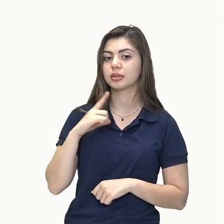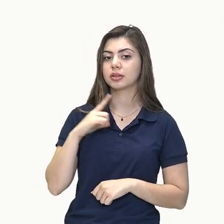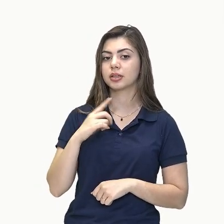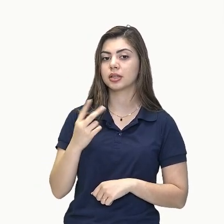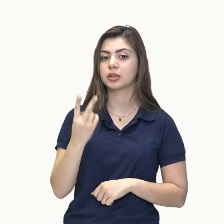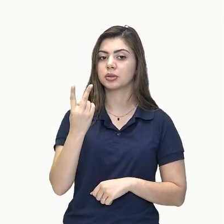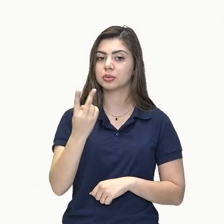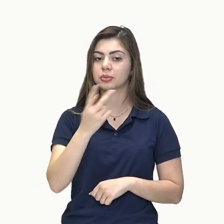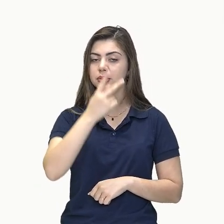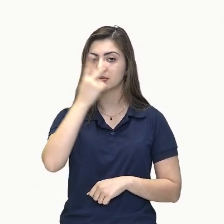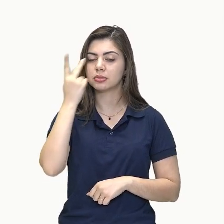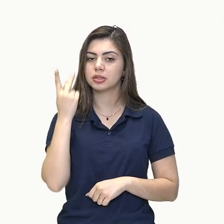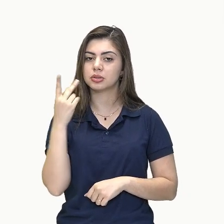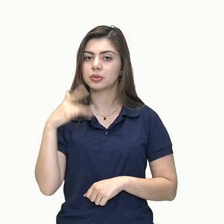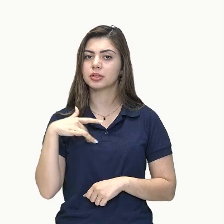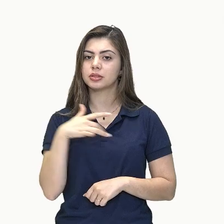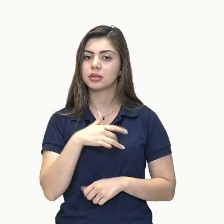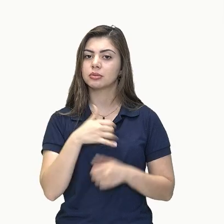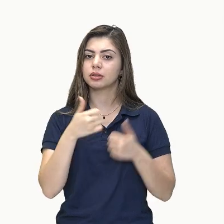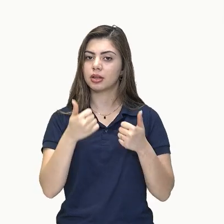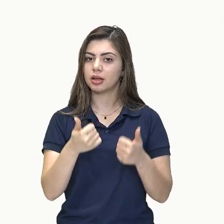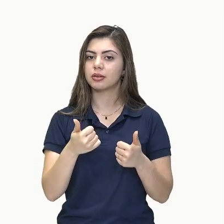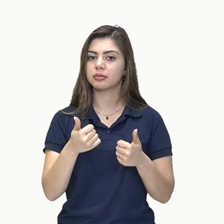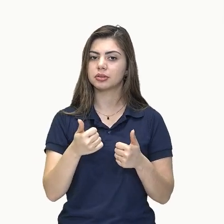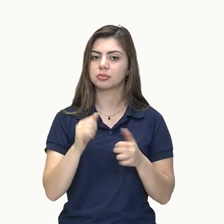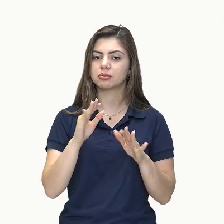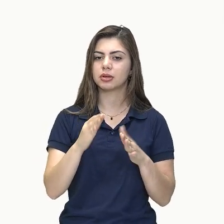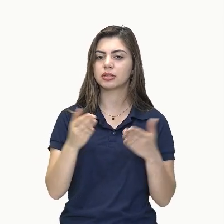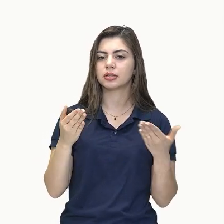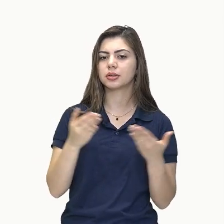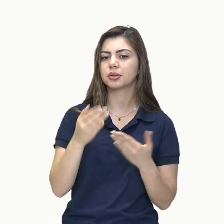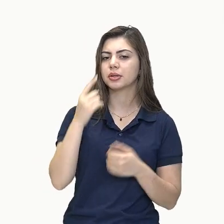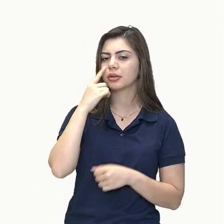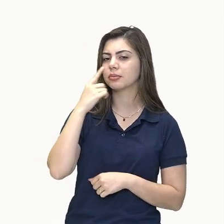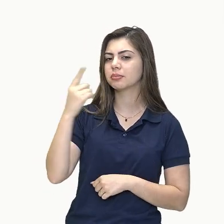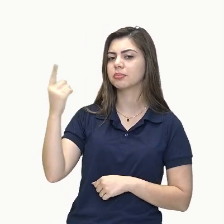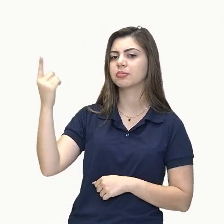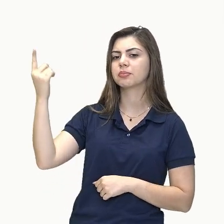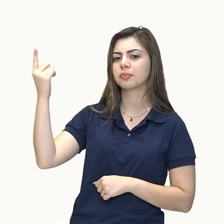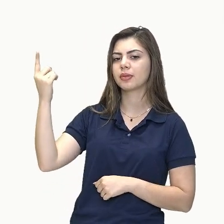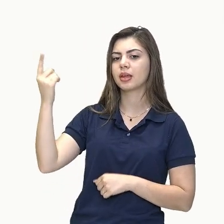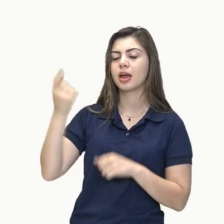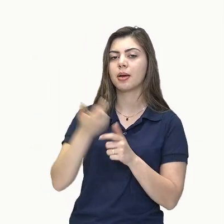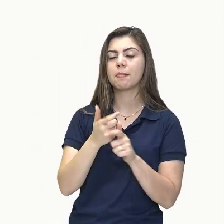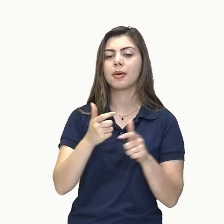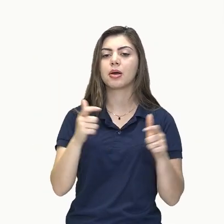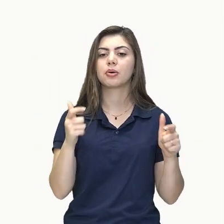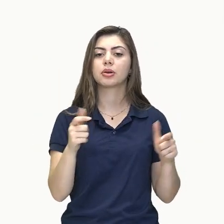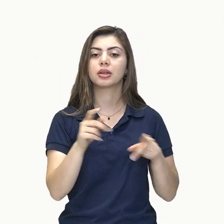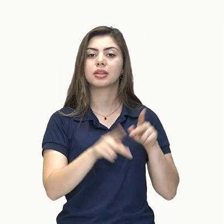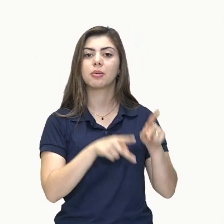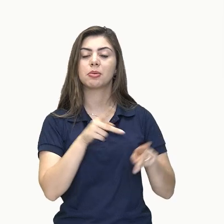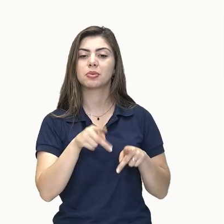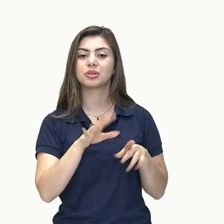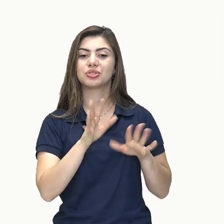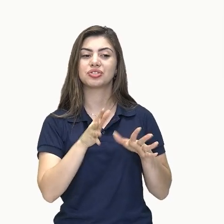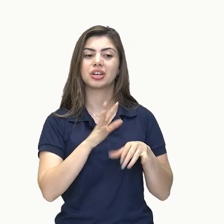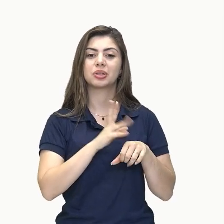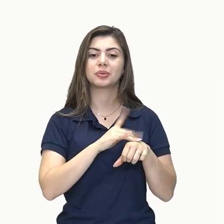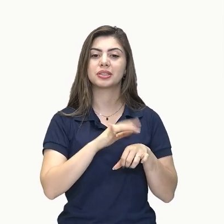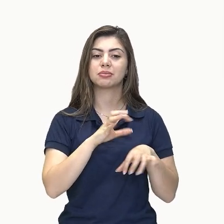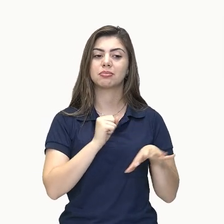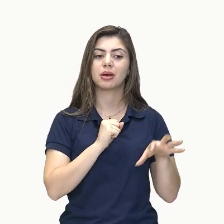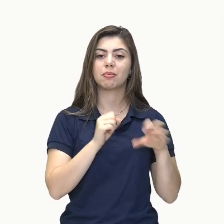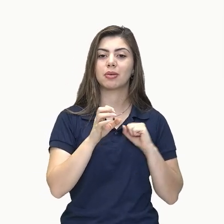e saudáveis. Do lado direito, nós vamos observar que grande parte da população foi infectada pela presença de